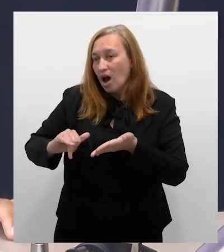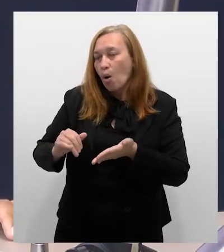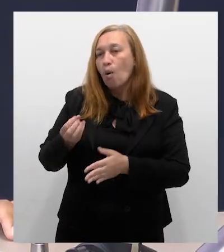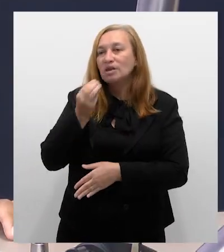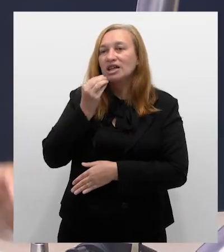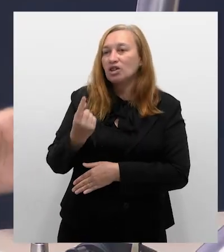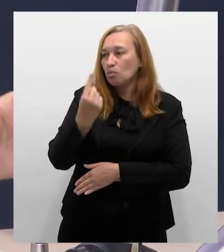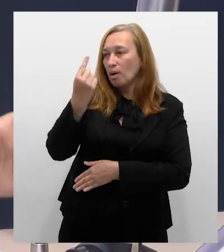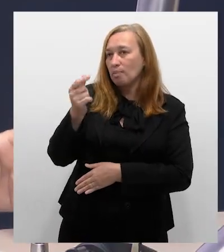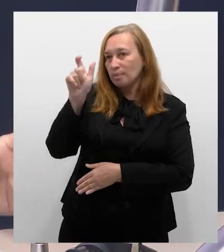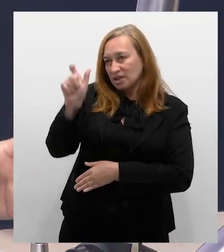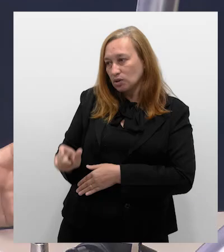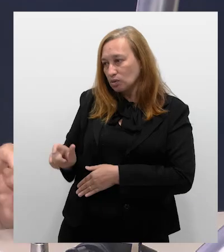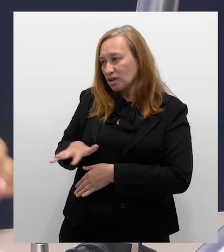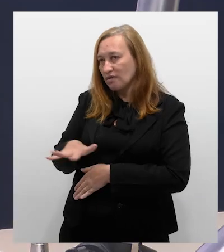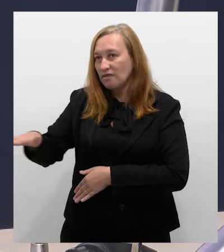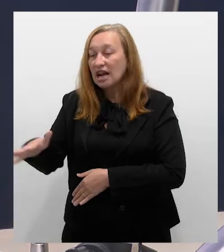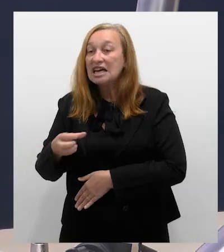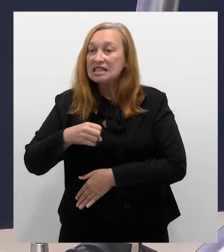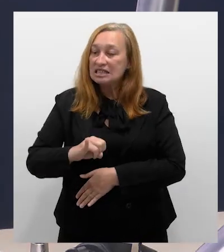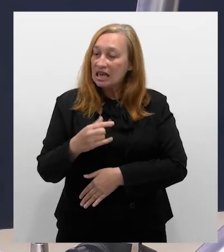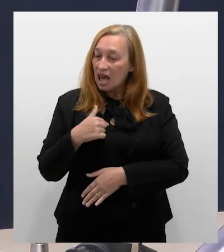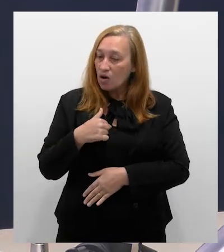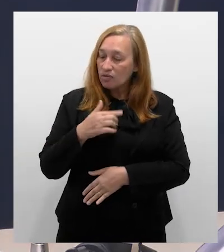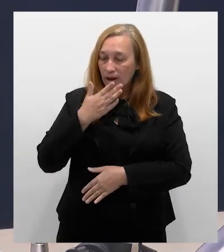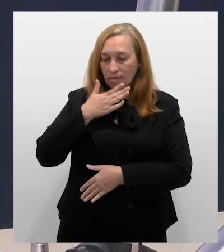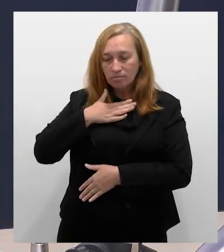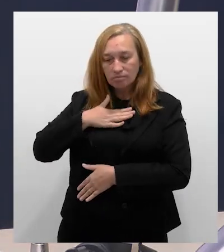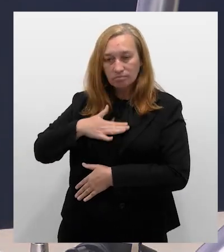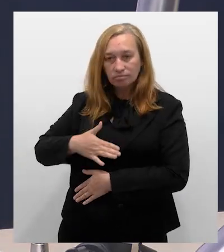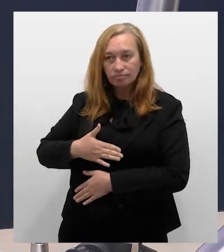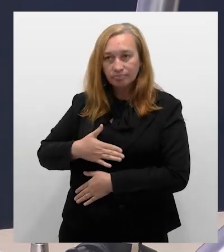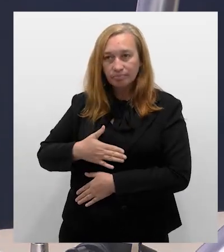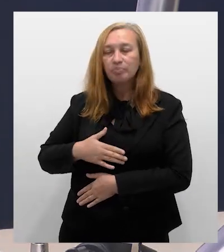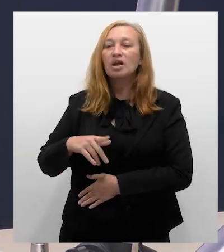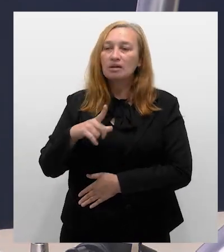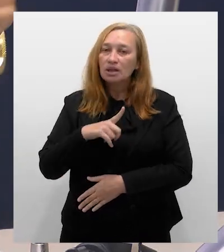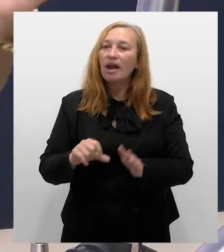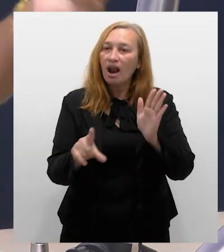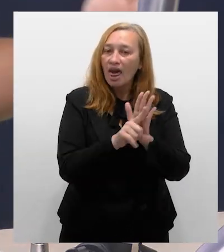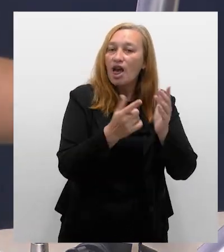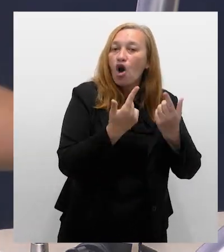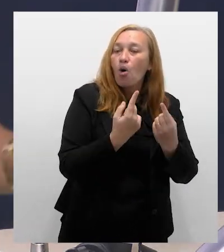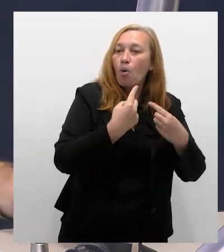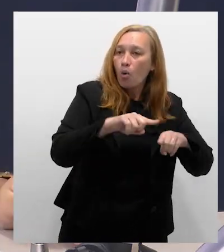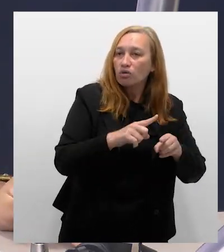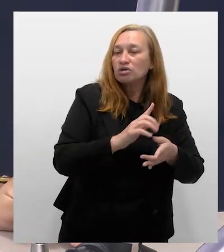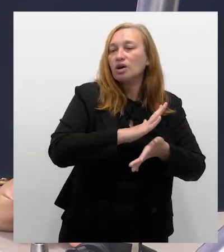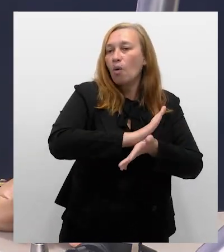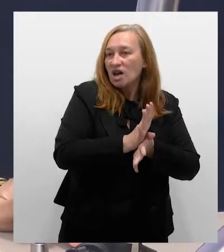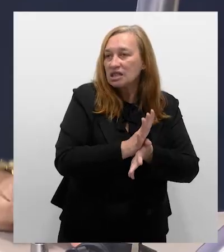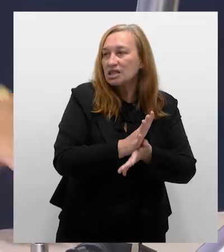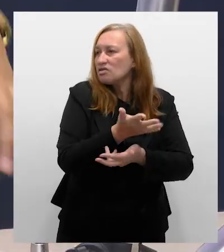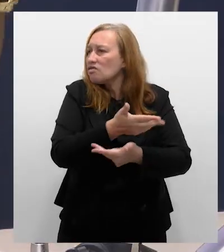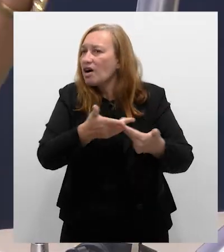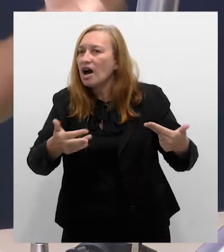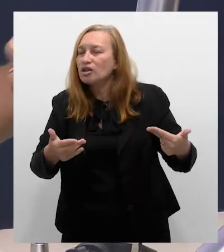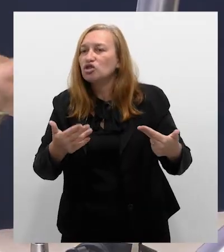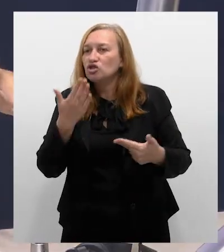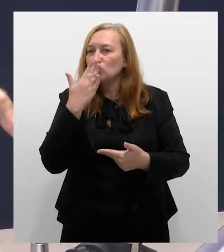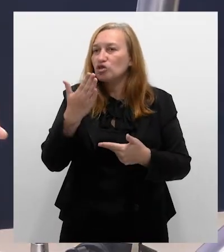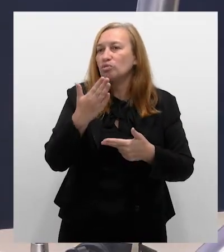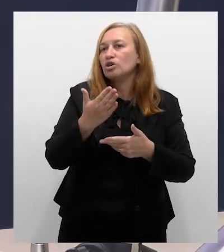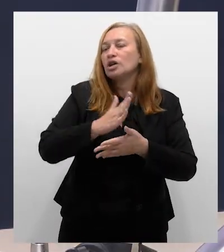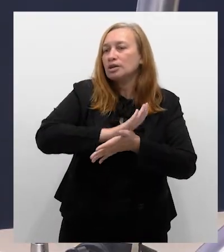favelada. Então, se eu rebaixar o meu ego, claro que existem existe a lei contra o racismo, existem vários